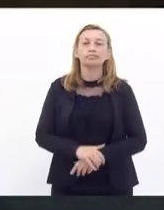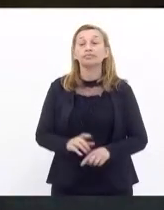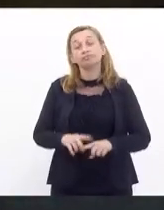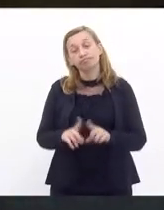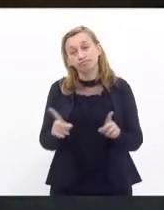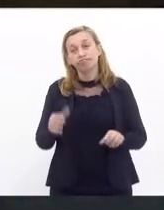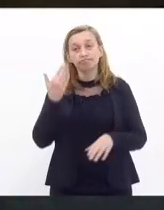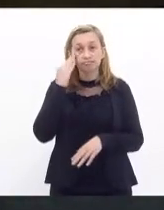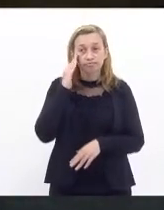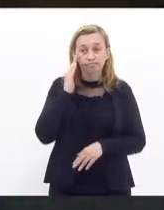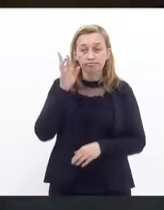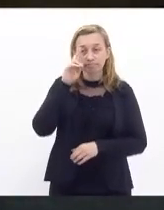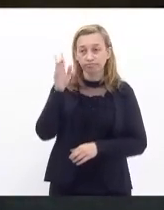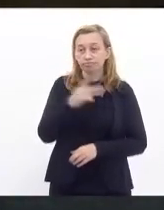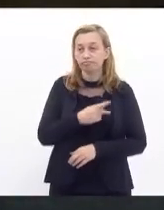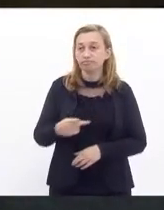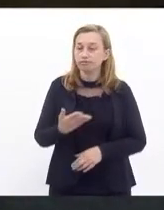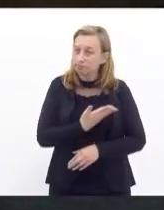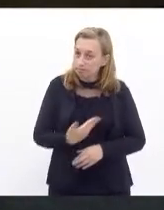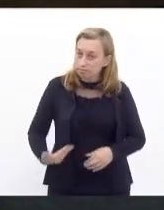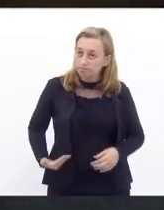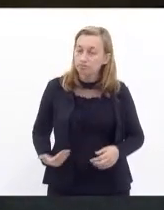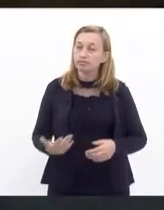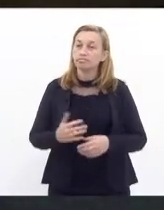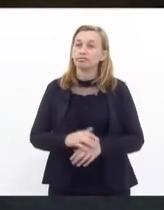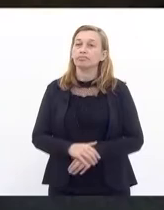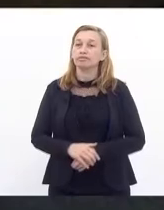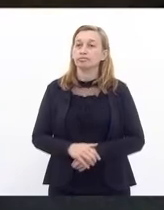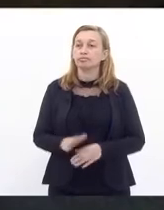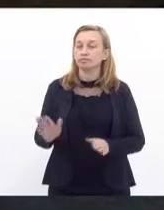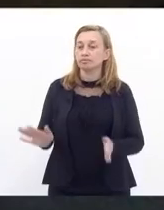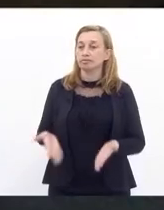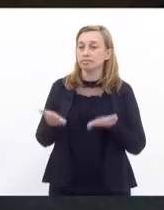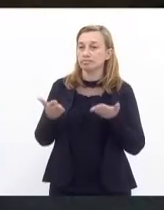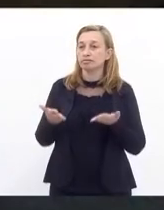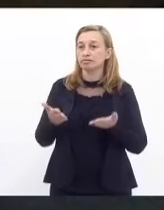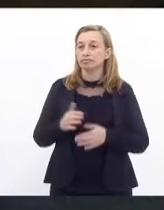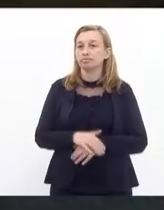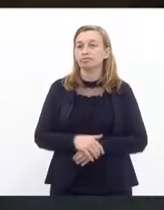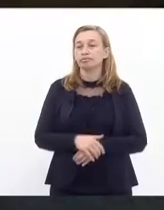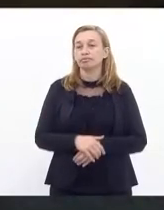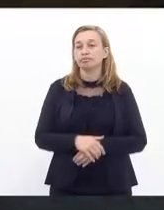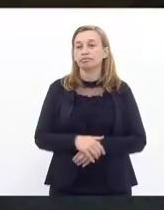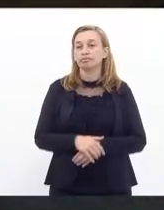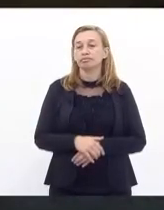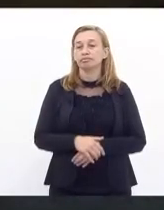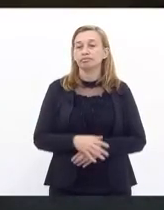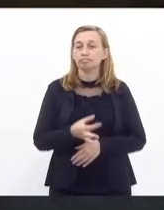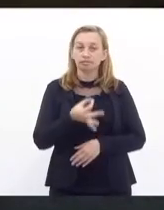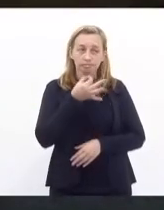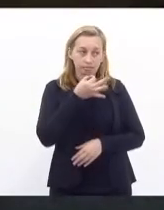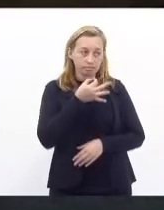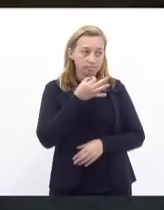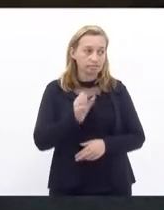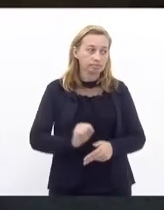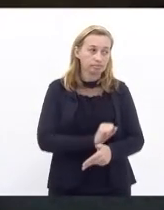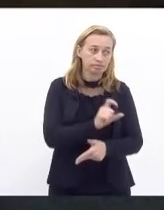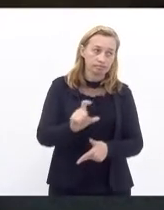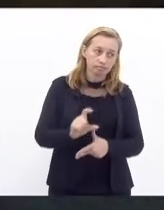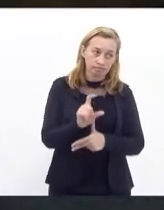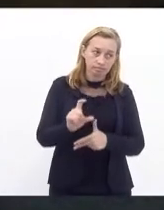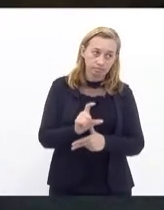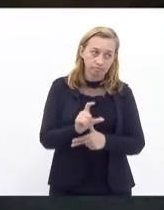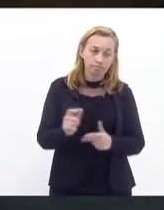mas entendeu o senhor governador de fazer valer a iniciativa, desse argumento da iniciativa do Poder Executivo